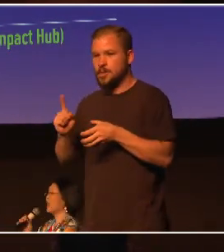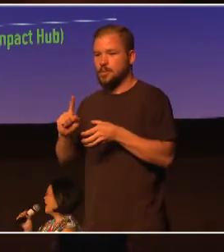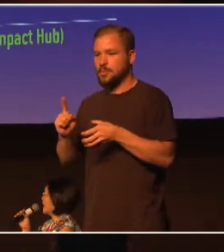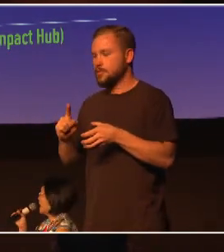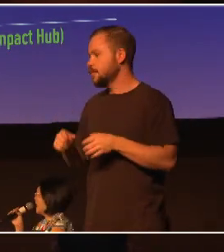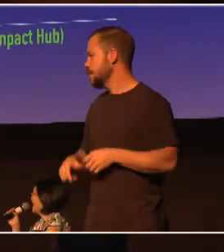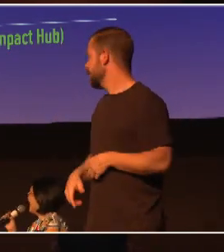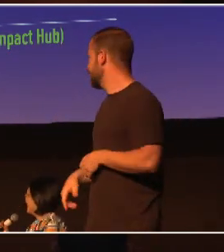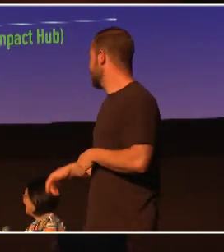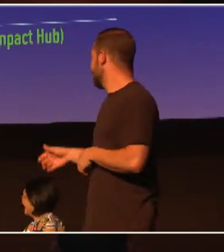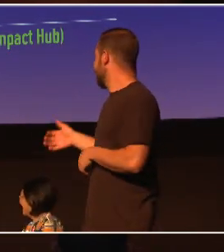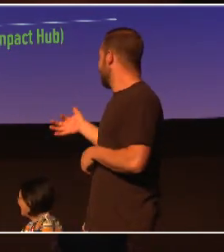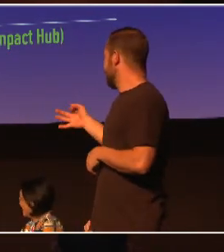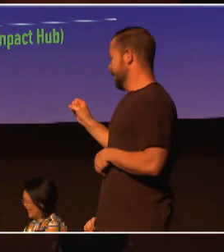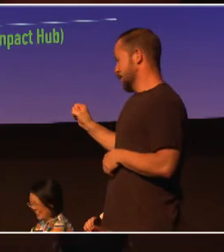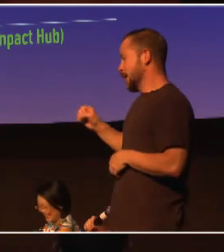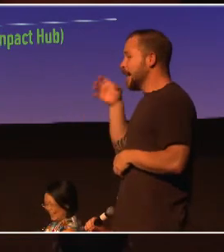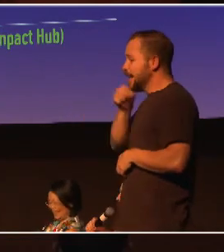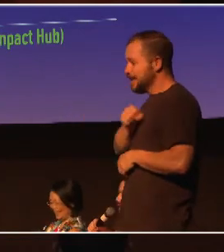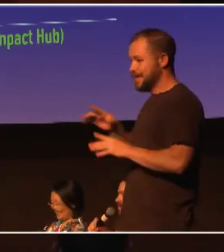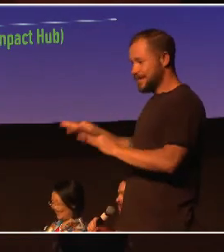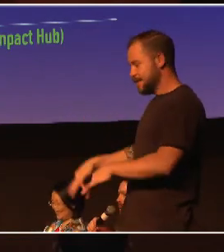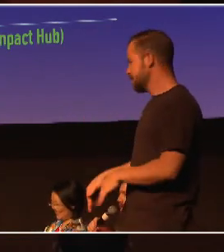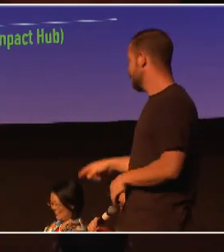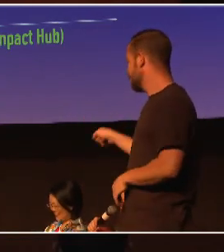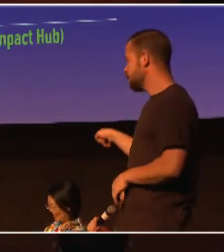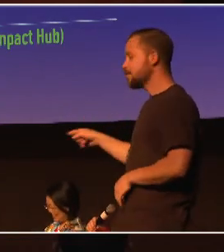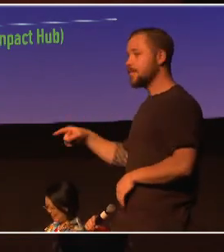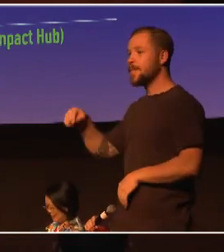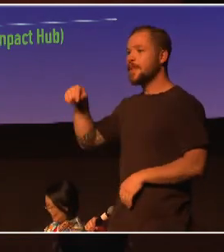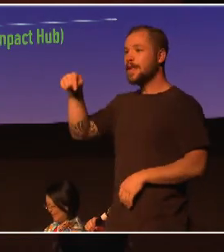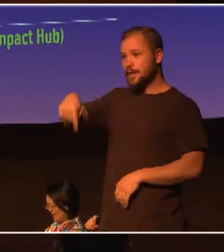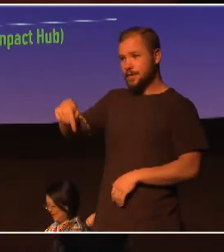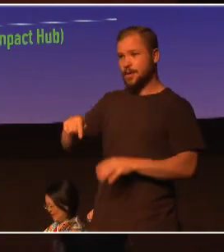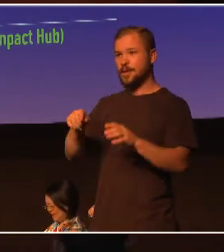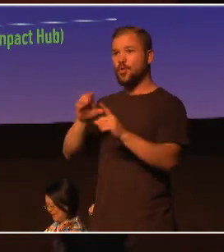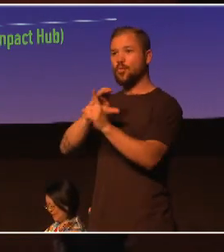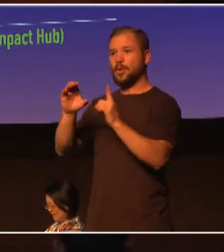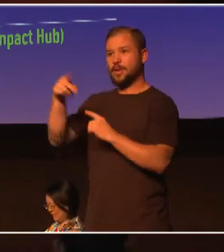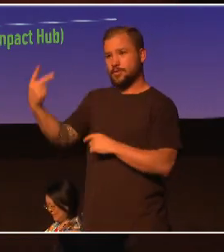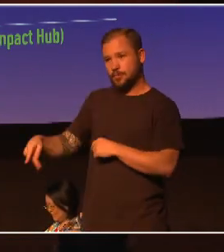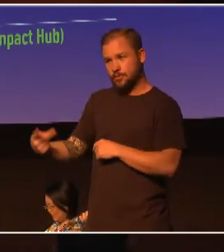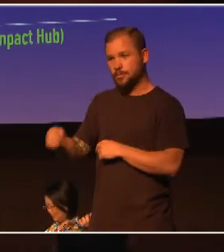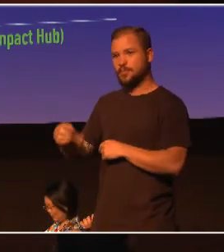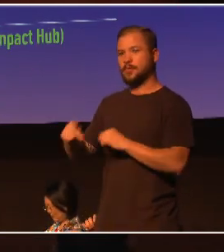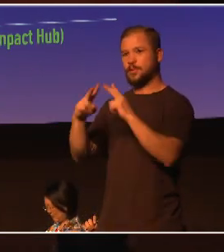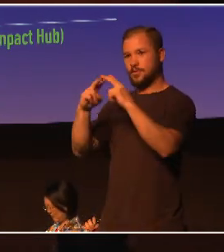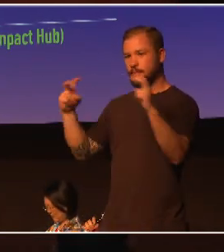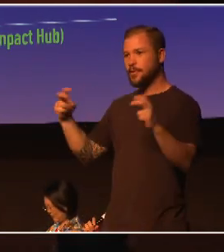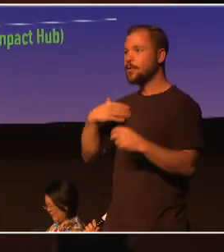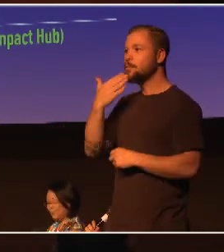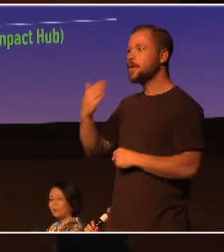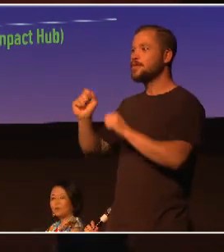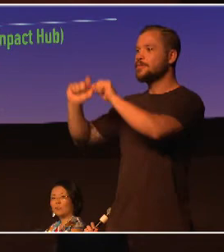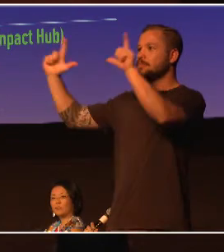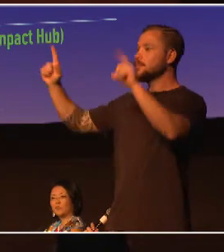finais de cada um agora. Eu queria falar, então, de uma comunidade local aqui de Floripa, do Hub, até pedir para pôr o slide